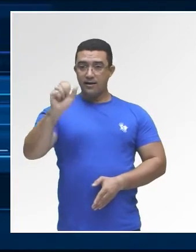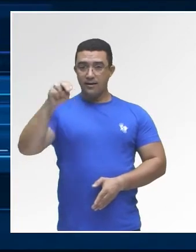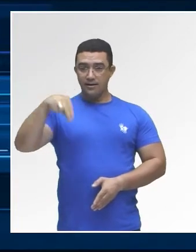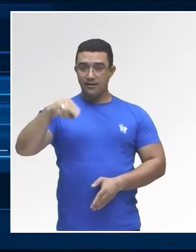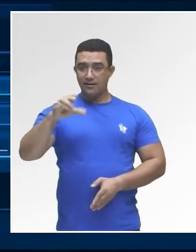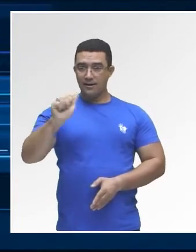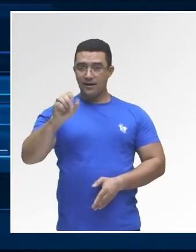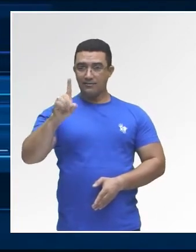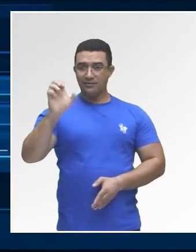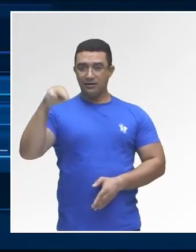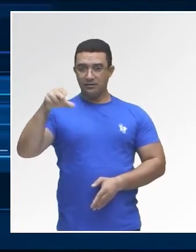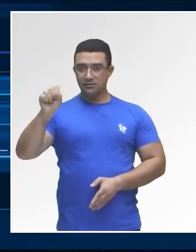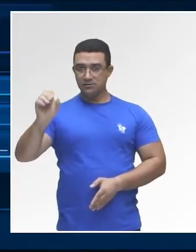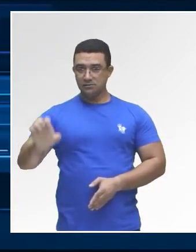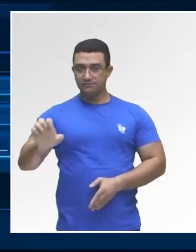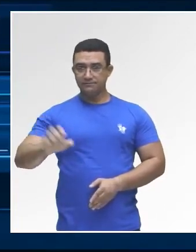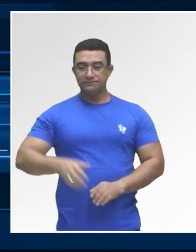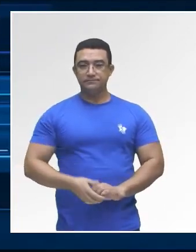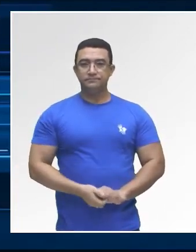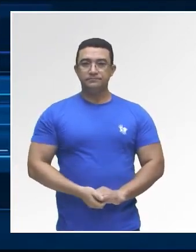Canadian.